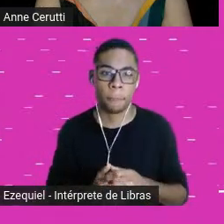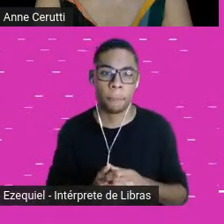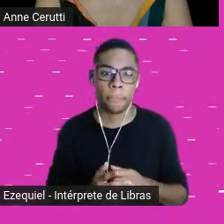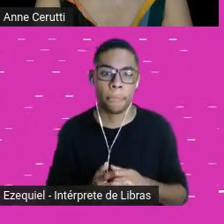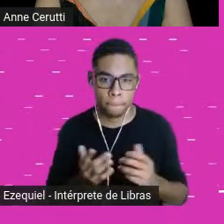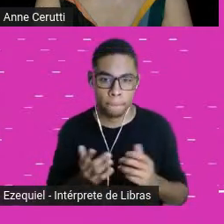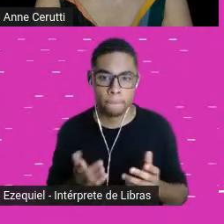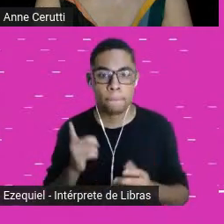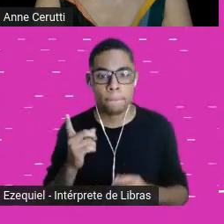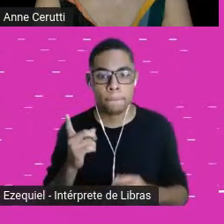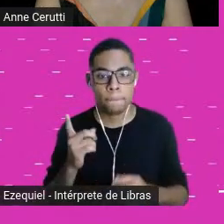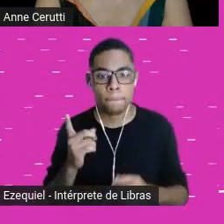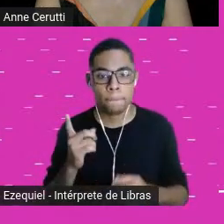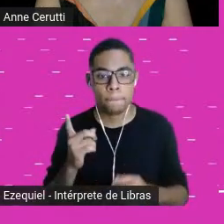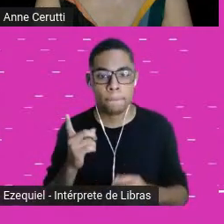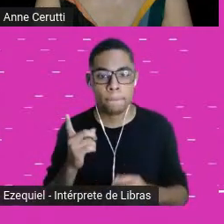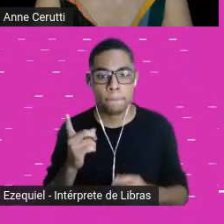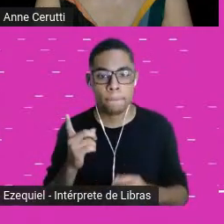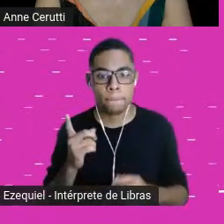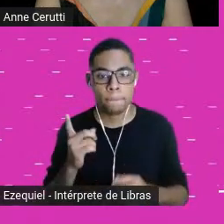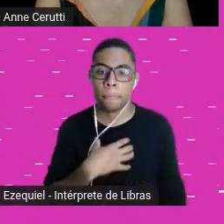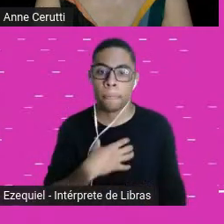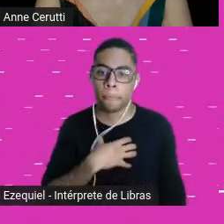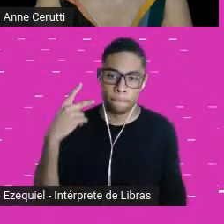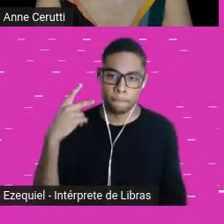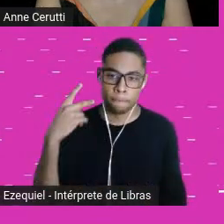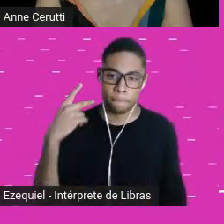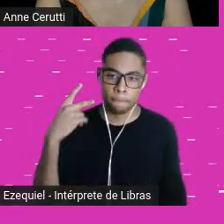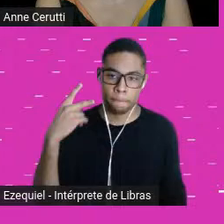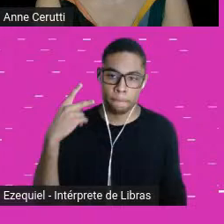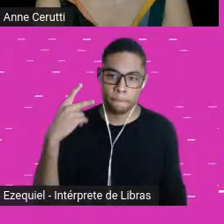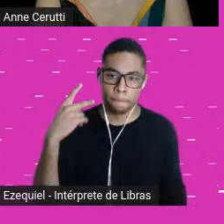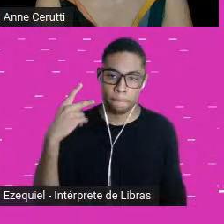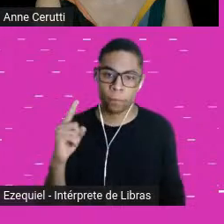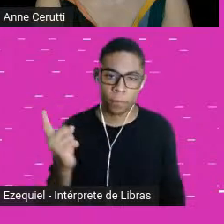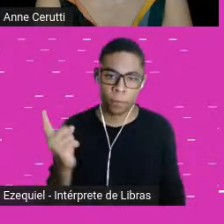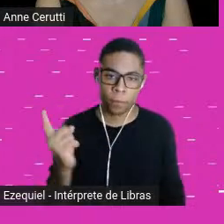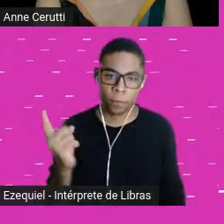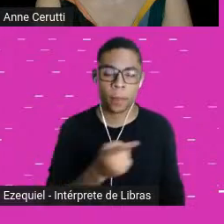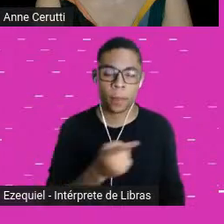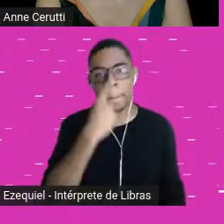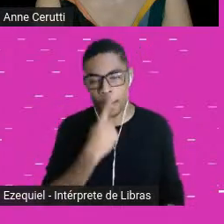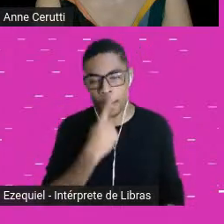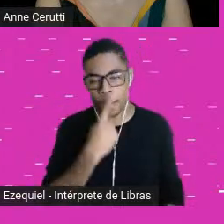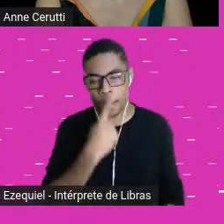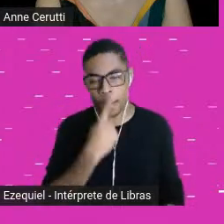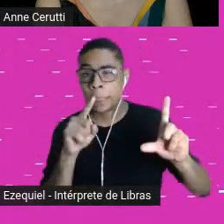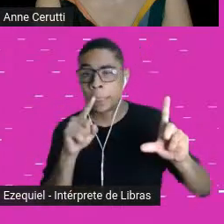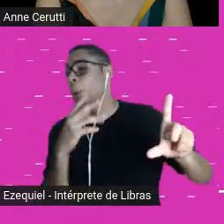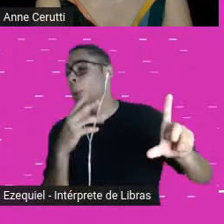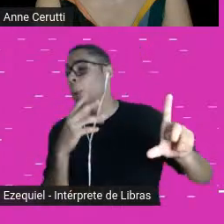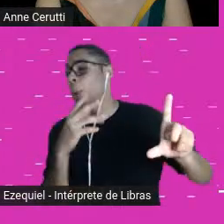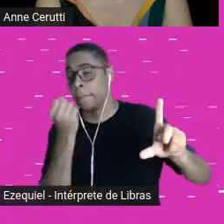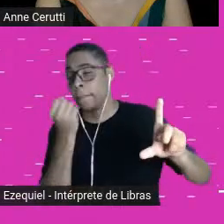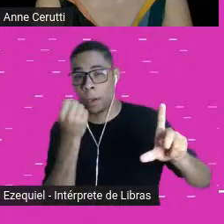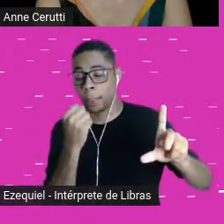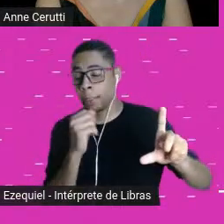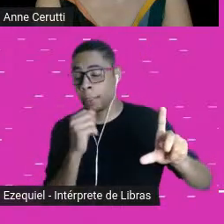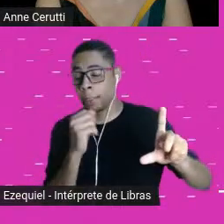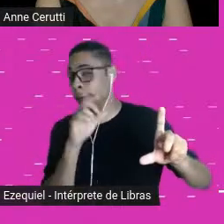todas as imagens eram muito fortes. Eu lembro de um exercício também que o Antunes nos dava, que era da